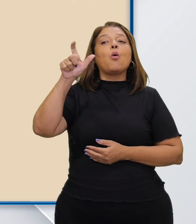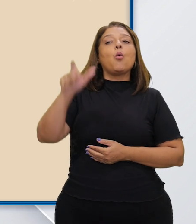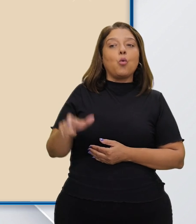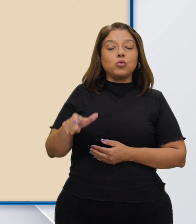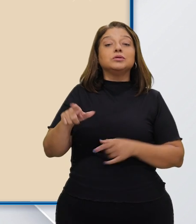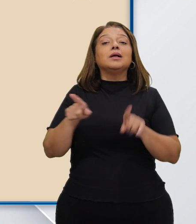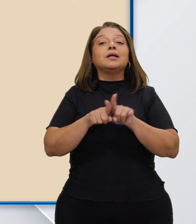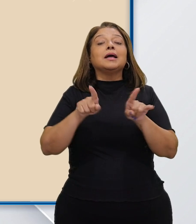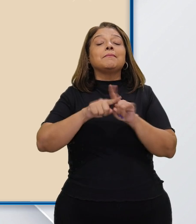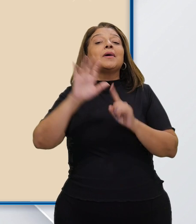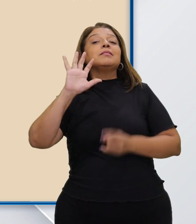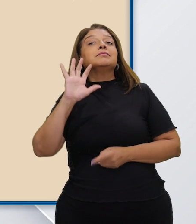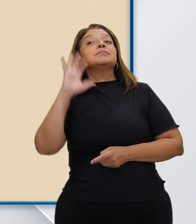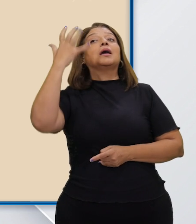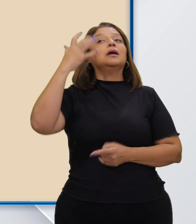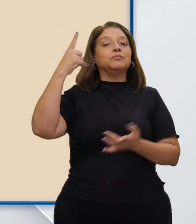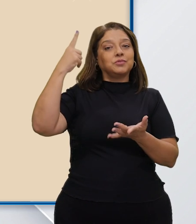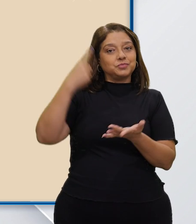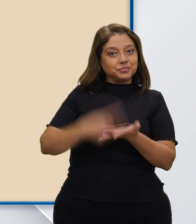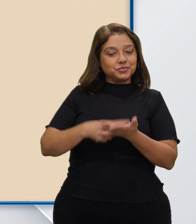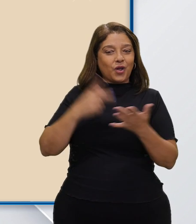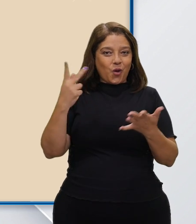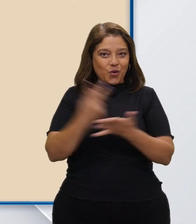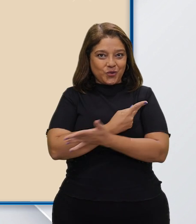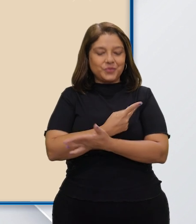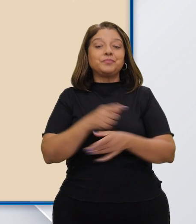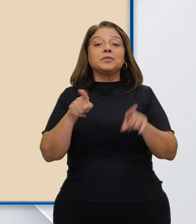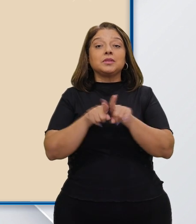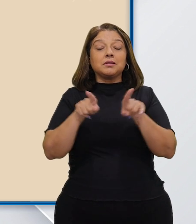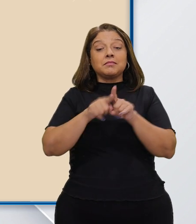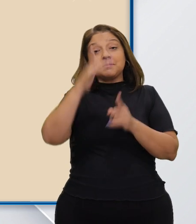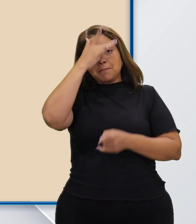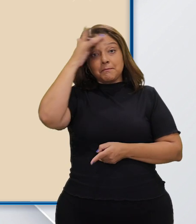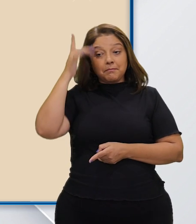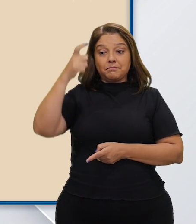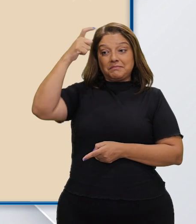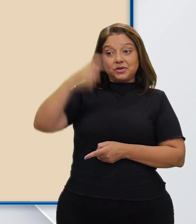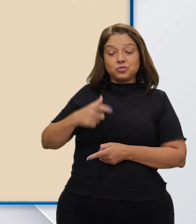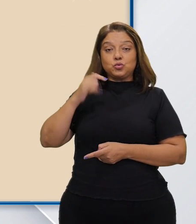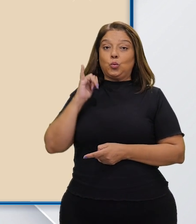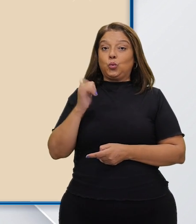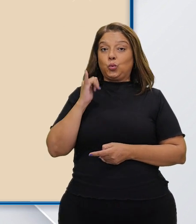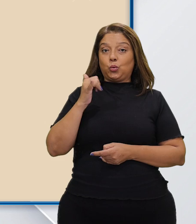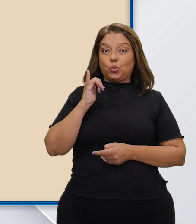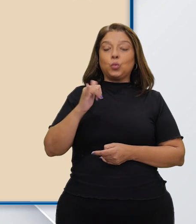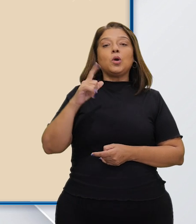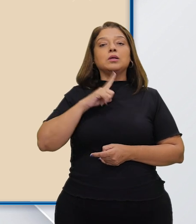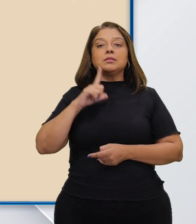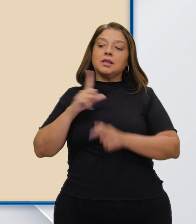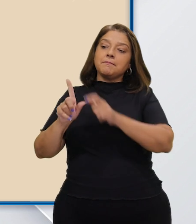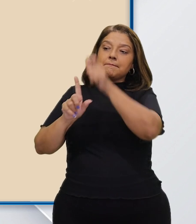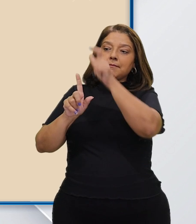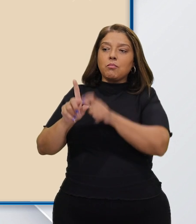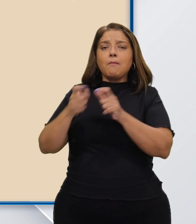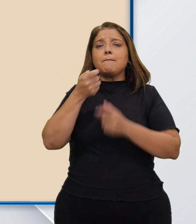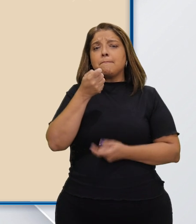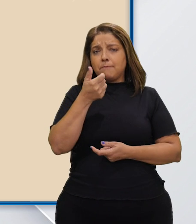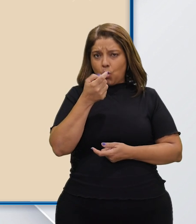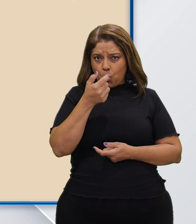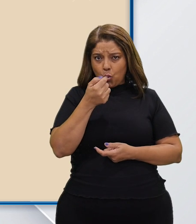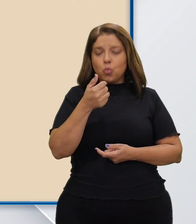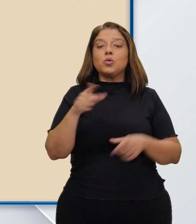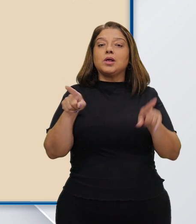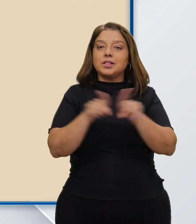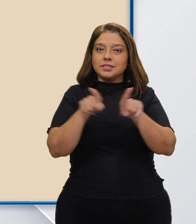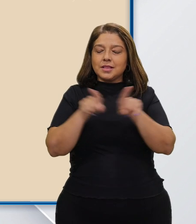tempo marcado, a presença de narrador, poucos personagens e